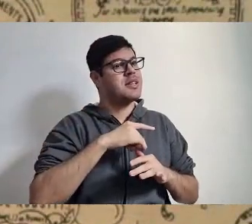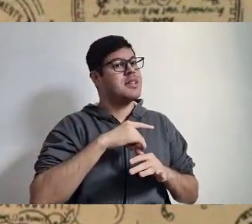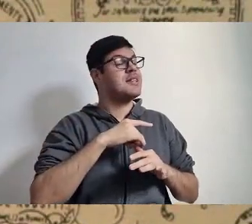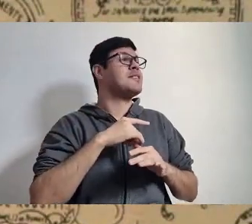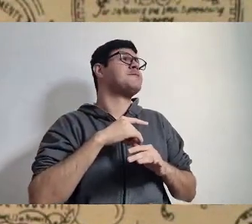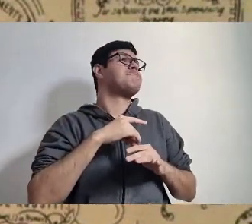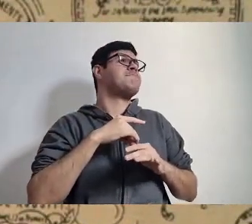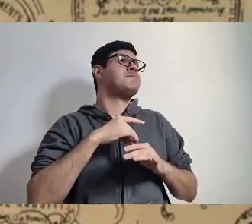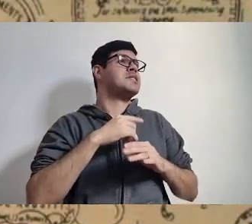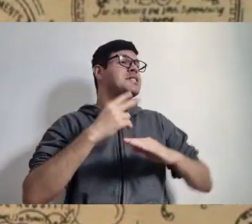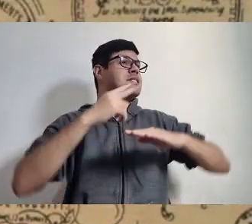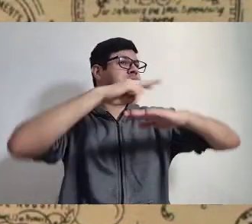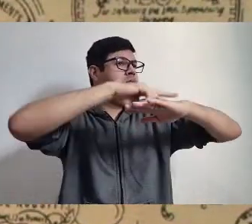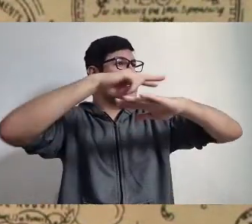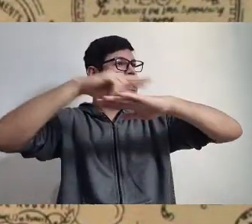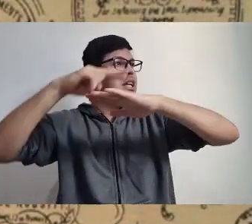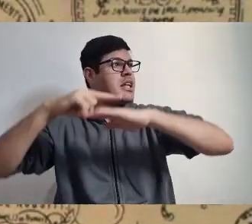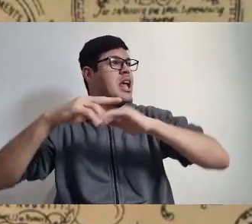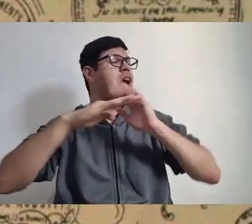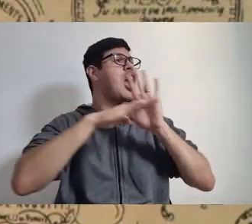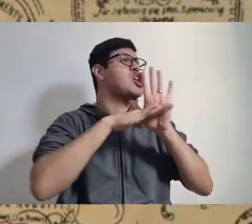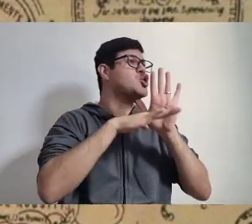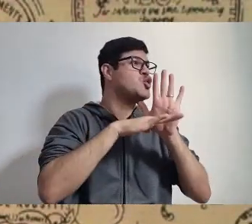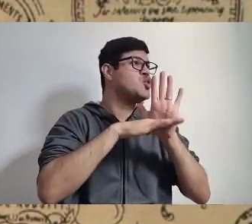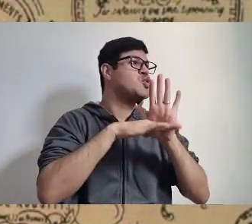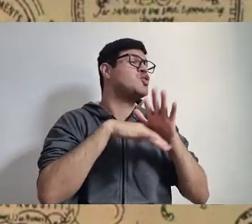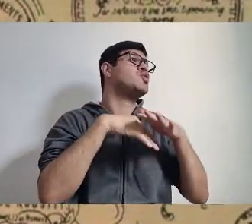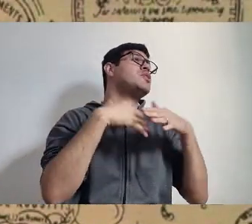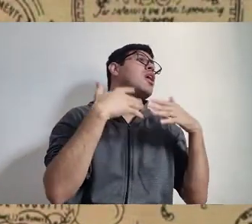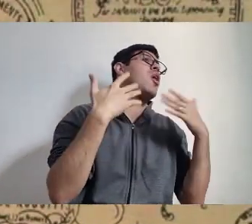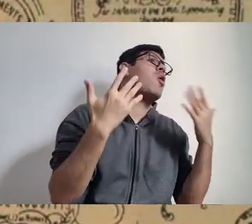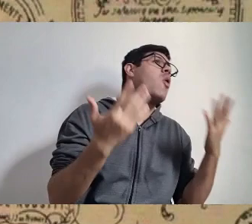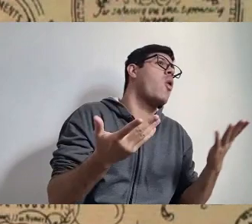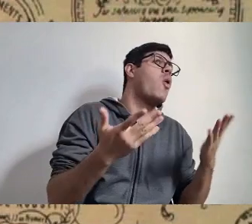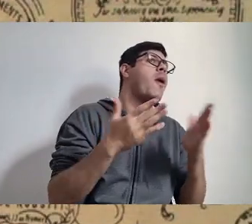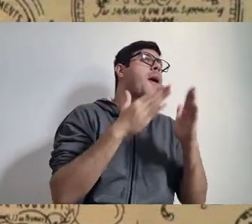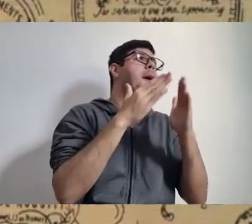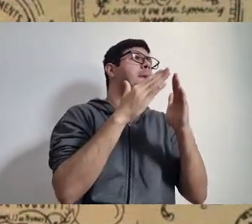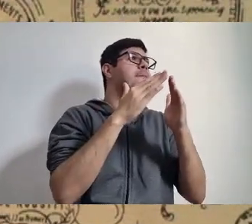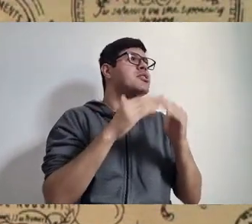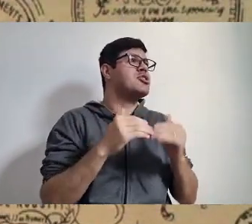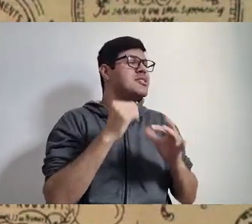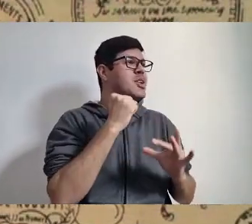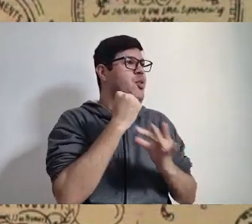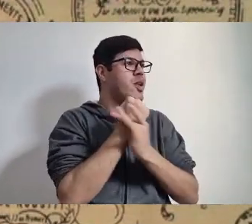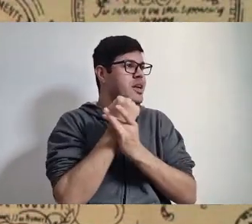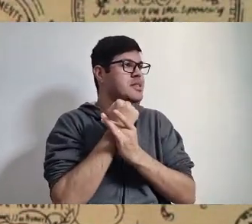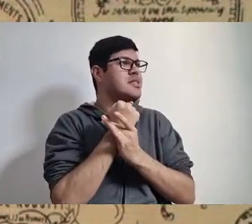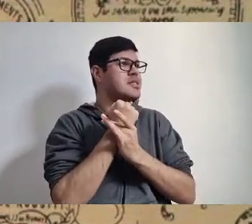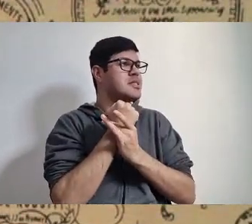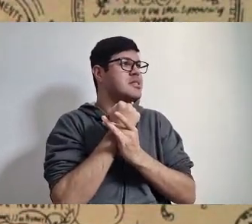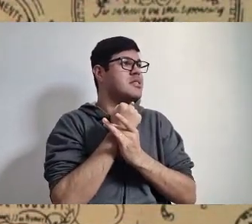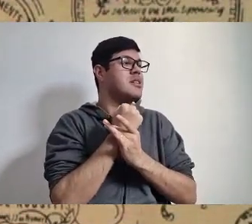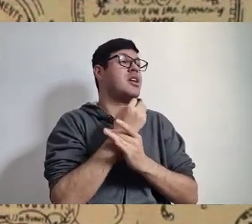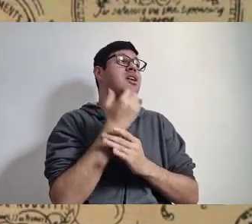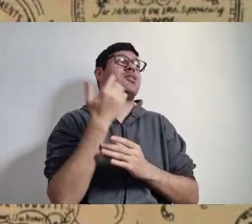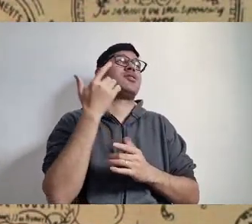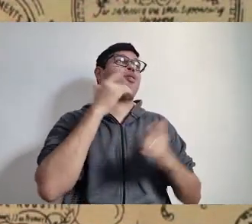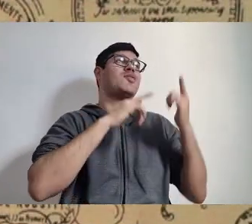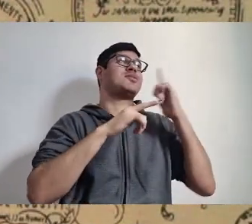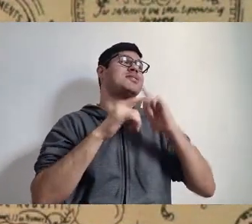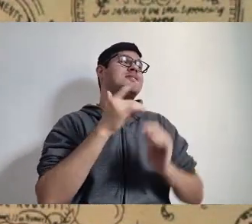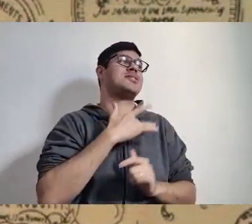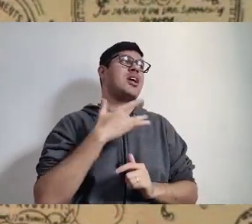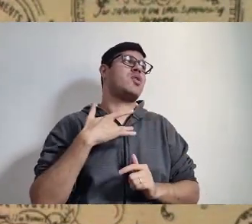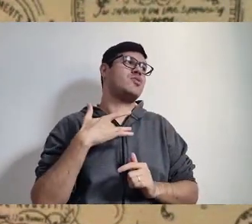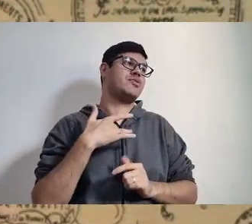alguma coisa, a gente orienta e até ajuda a estar inserindo aí um pedido de mandado de segurança. Ponto. Para poder conseguir isso pela saúde. Porque,